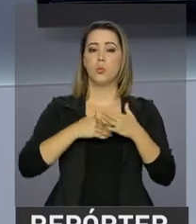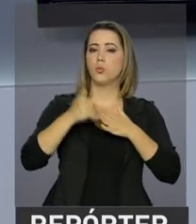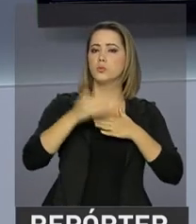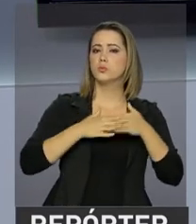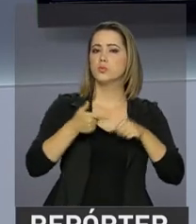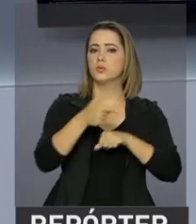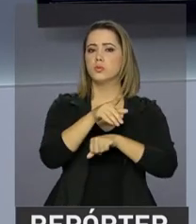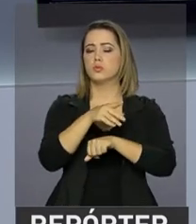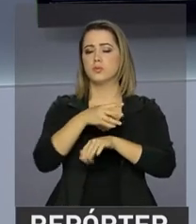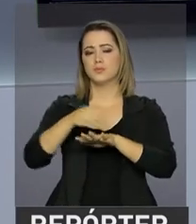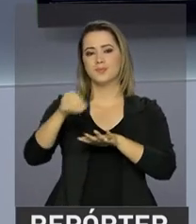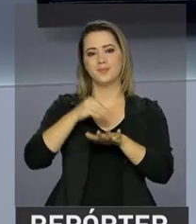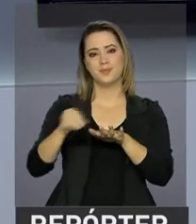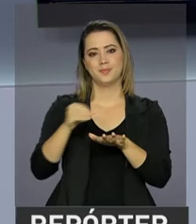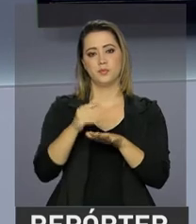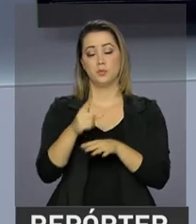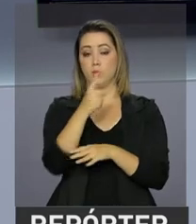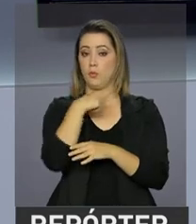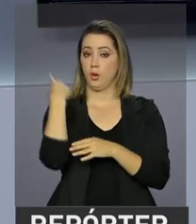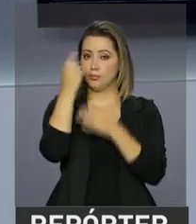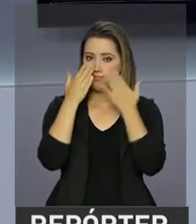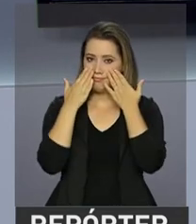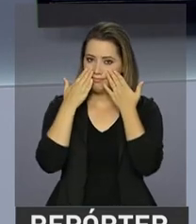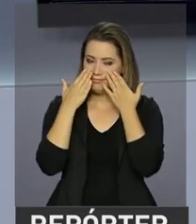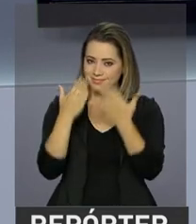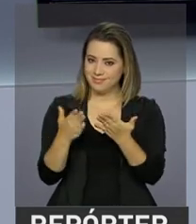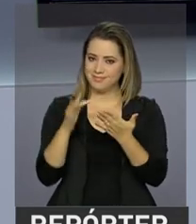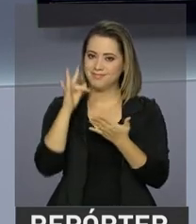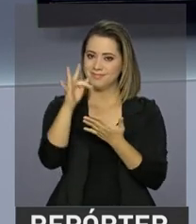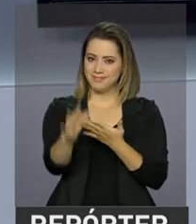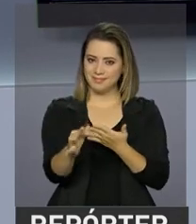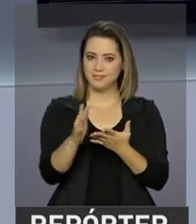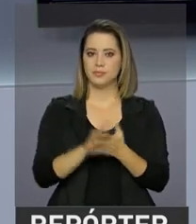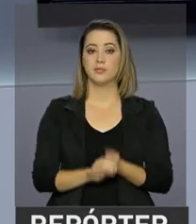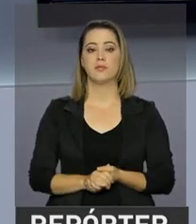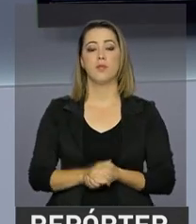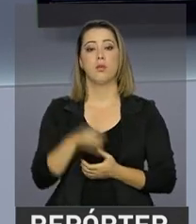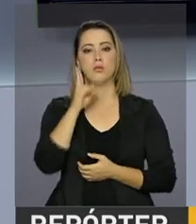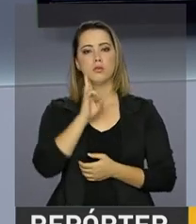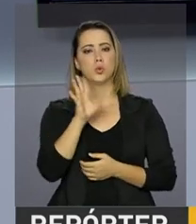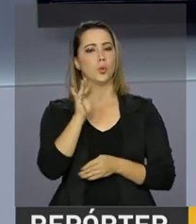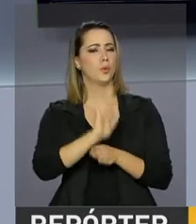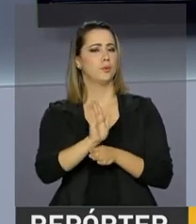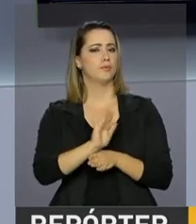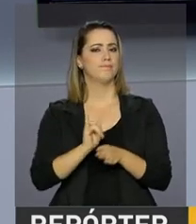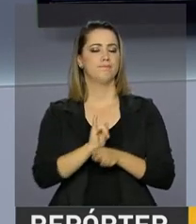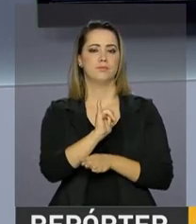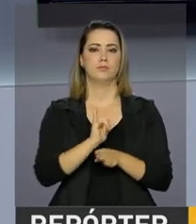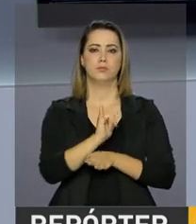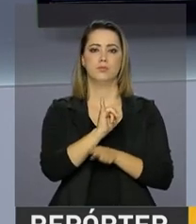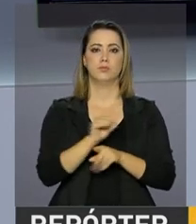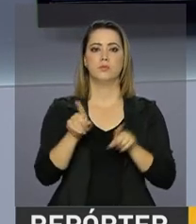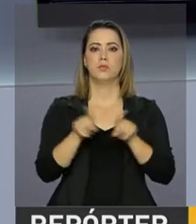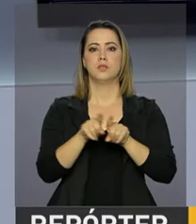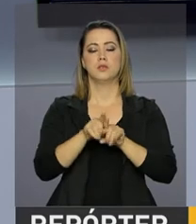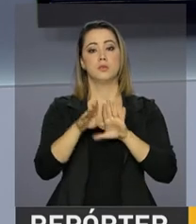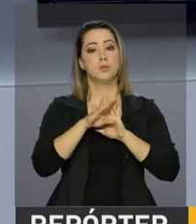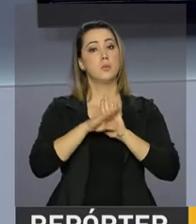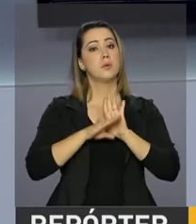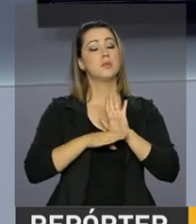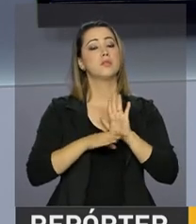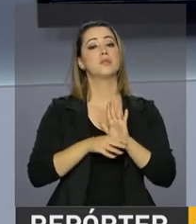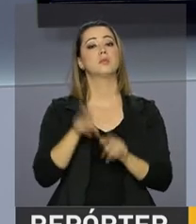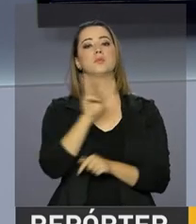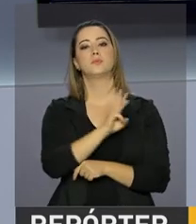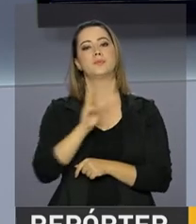qualquer momento com outras informações ou em uma hora na nossa próxima edição você pode ver as nossas reportagens no youtube e toda a